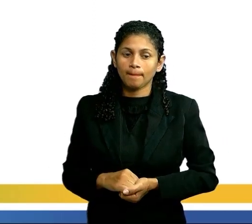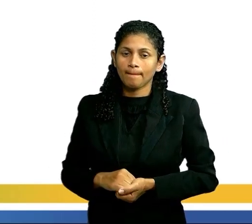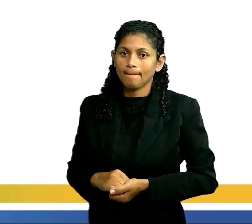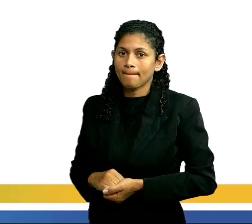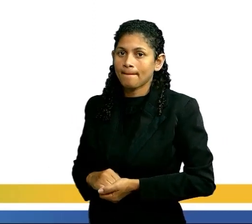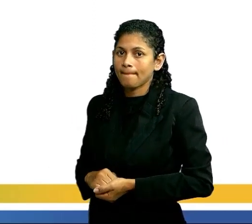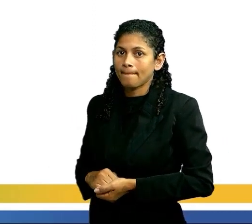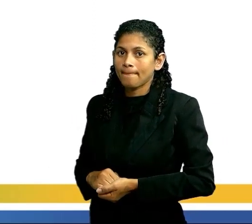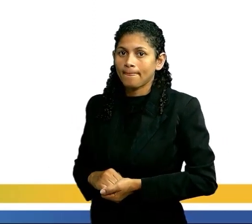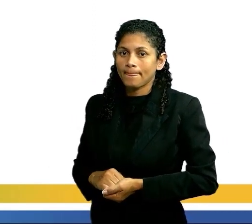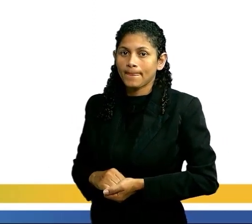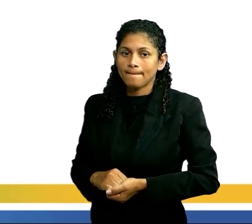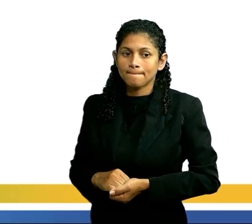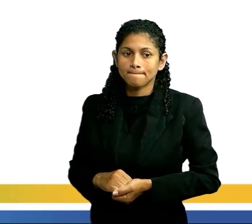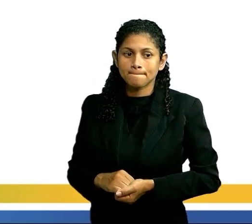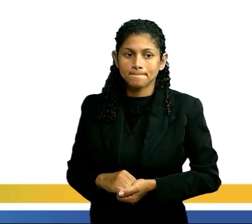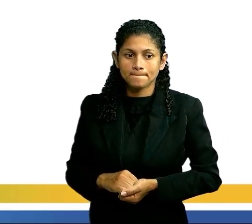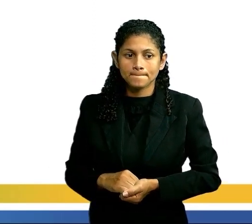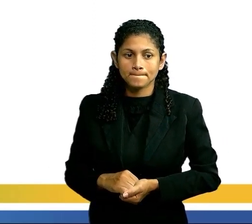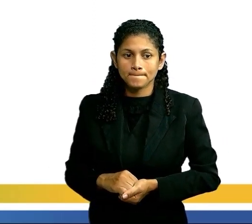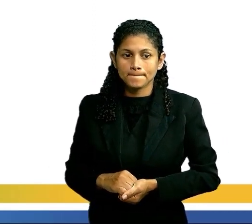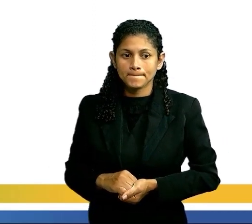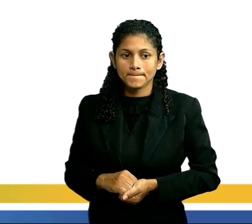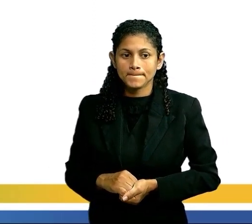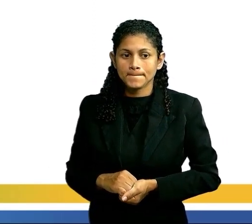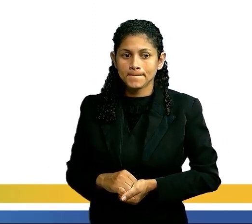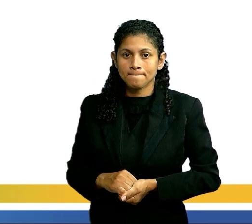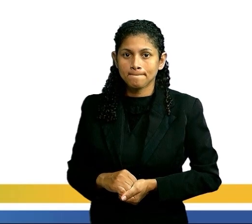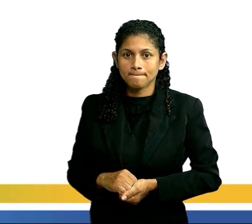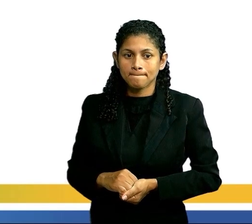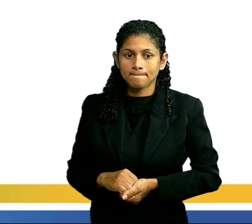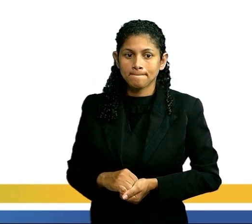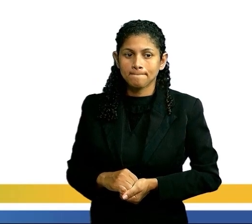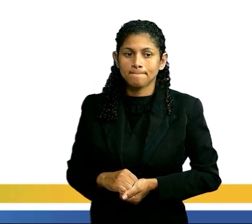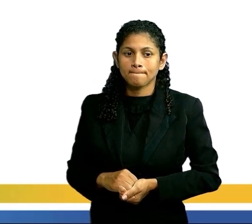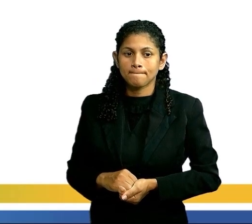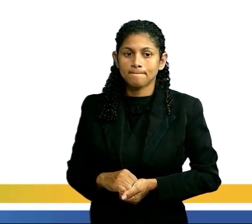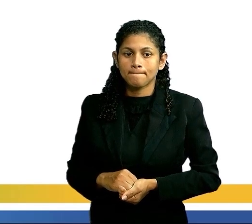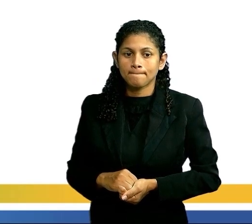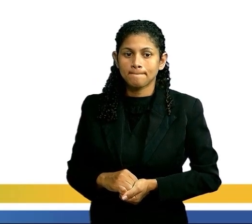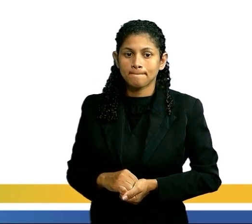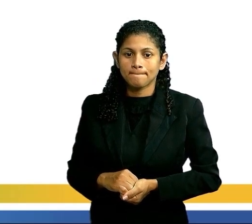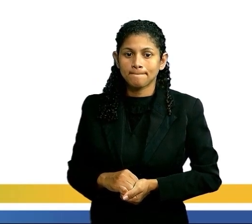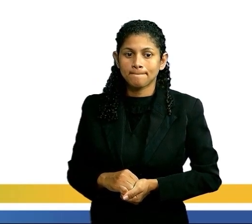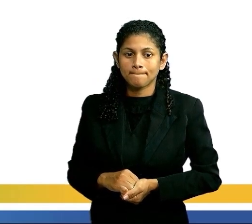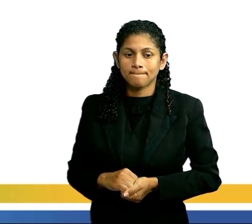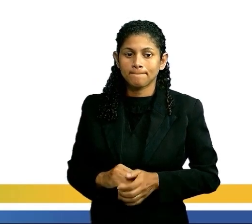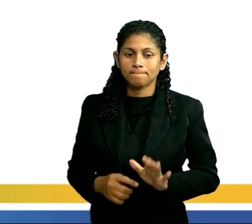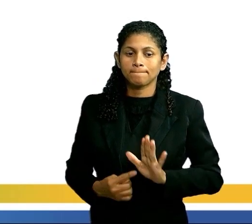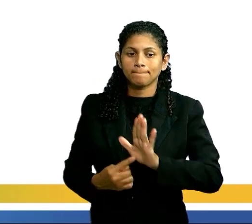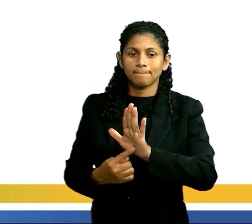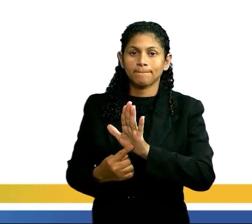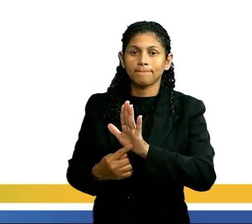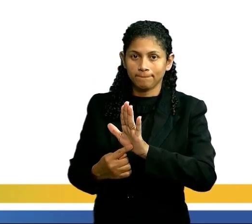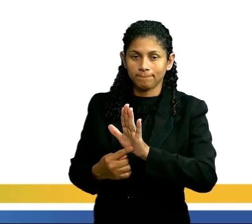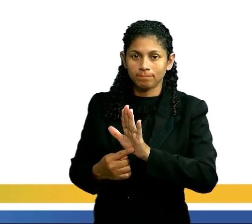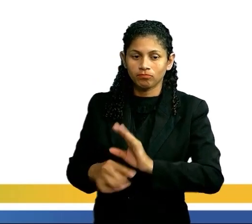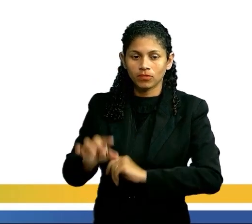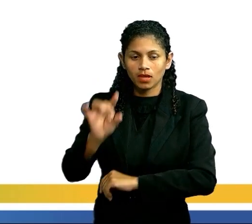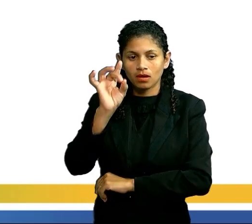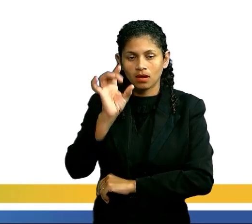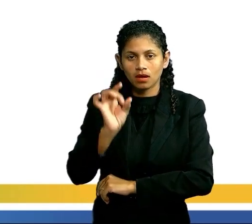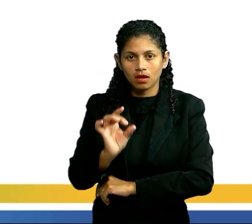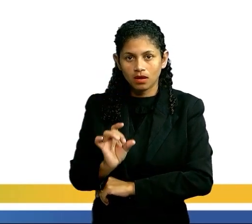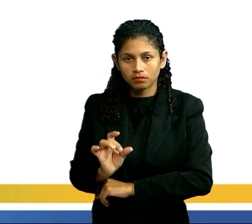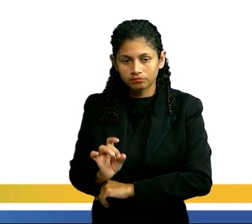metilciclohexano, tá? É um hidrocarboneto cíclico com ligações saturadas. Então, está aí, eu representei cada uma